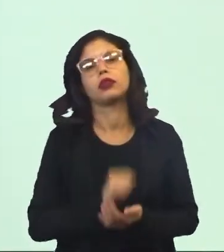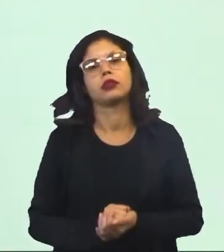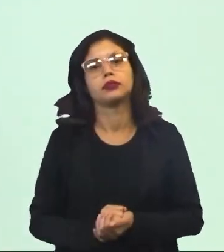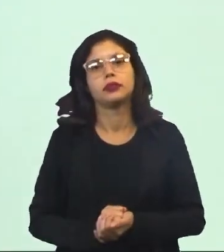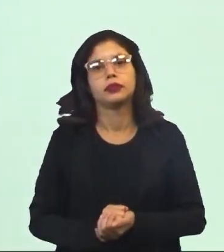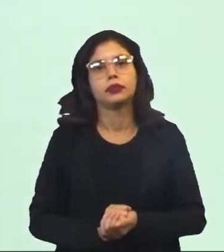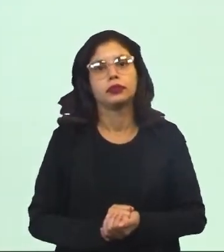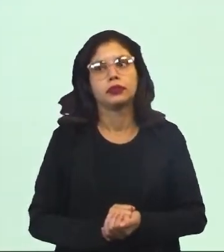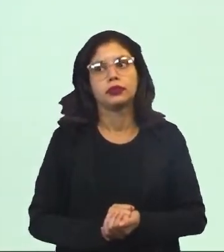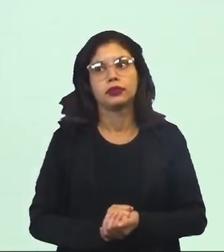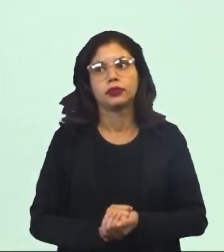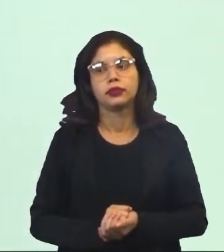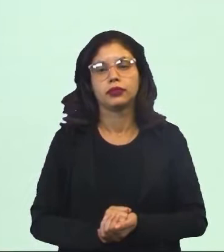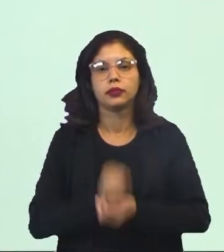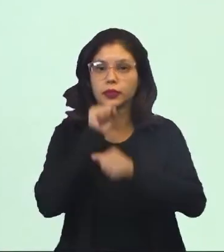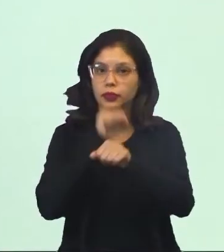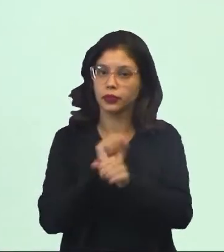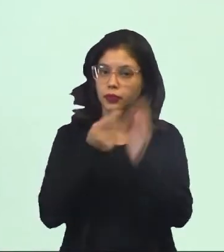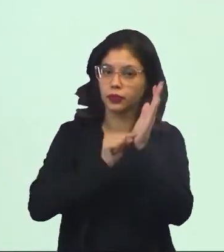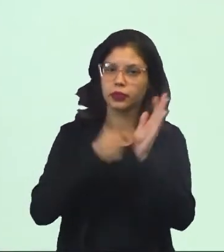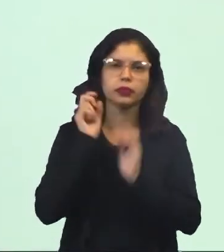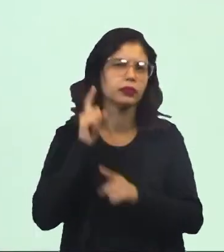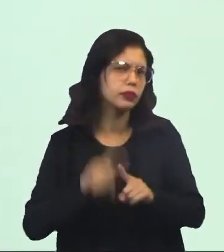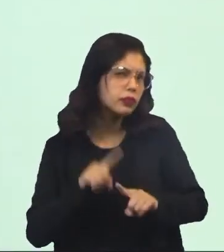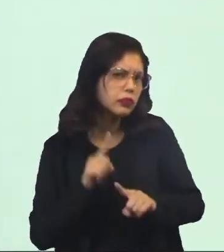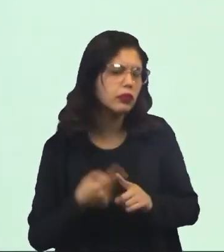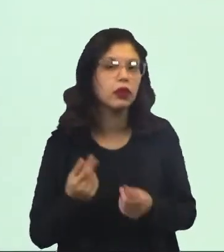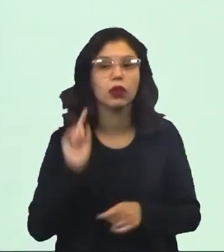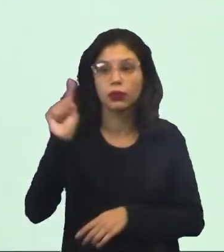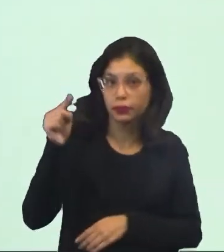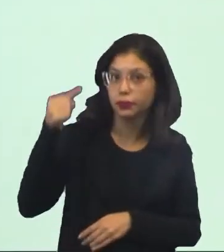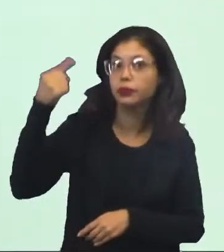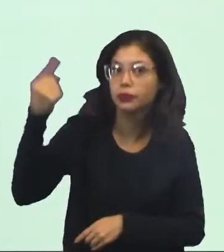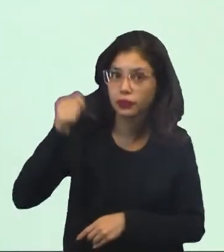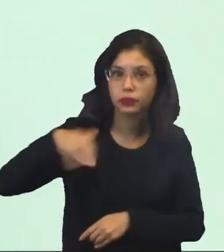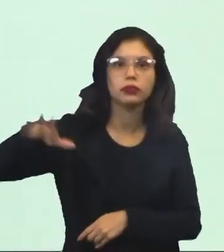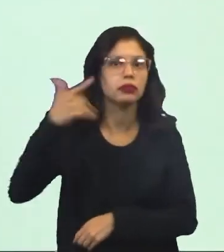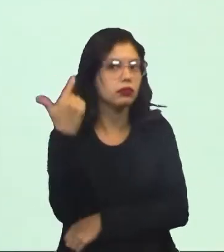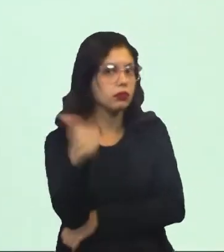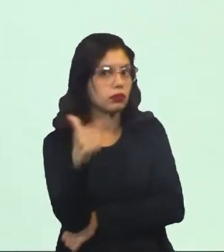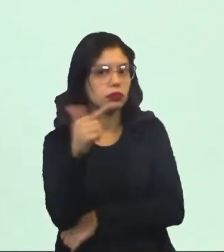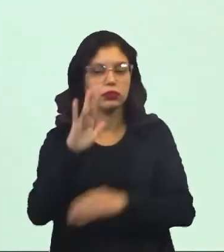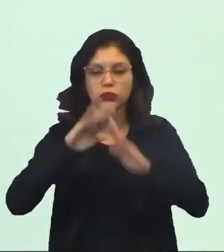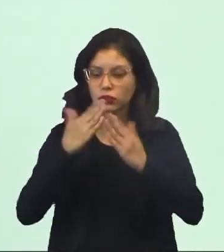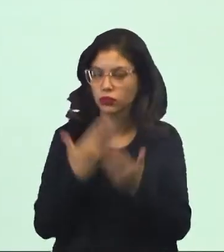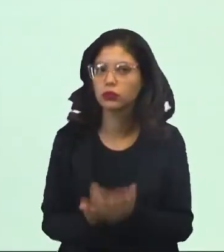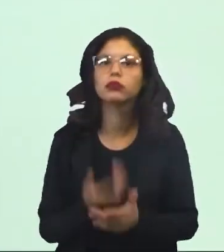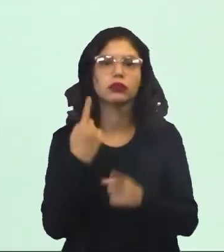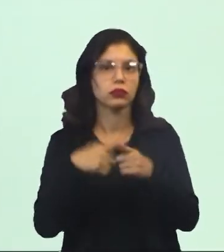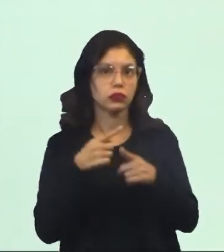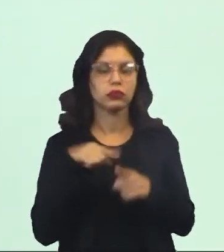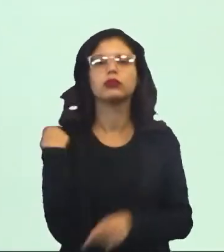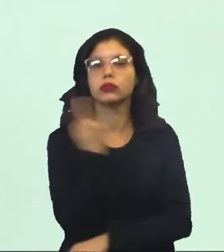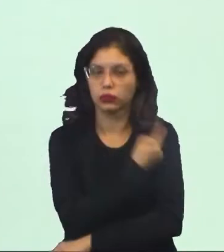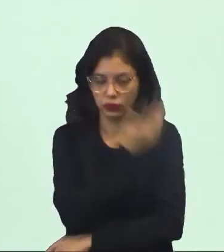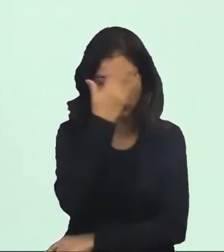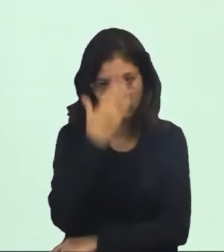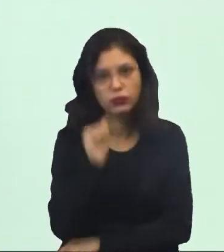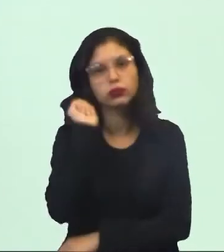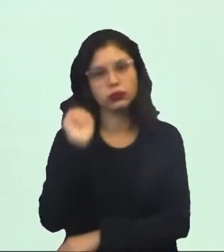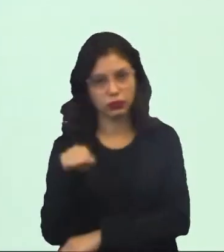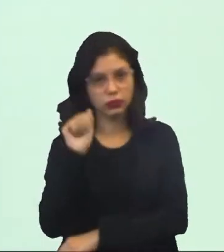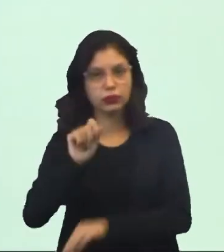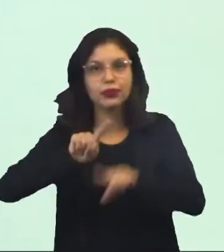quero parar nesse ponto por quê? Não é que lá no campo não exista escola, por exemplo, porque nós sabemos que existe